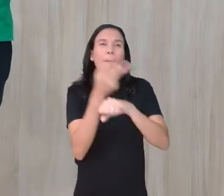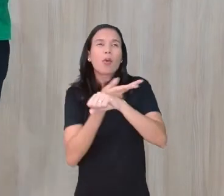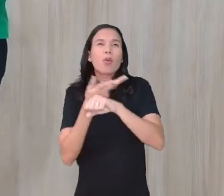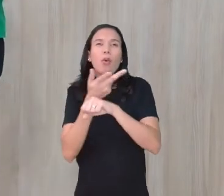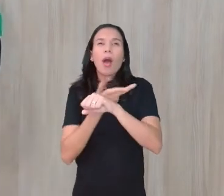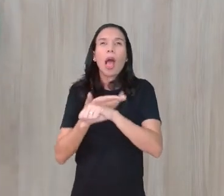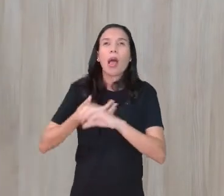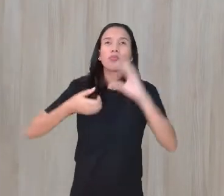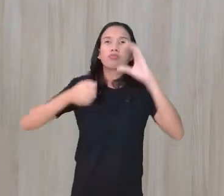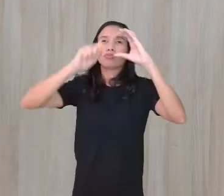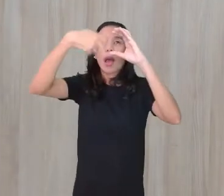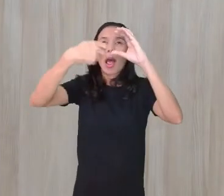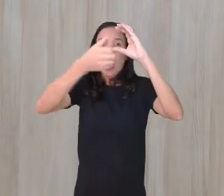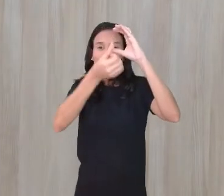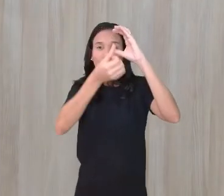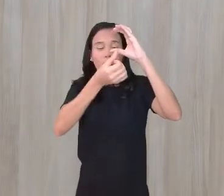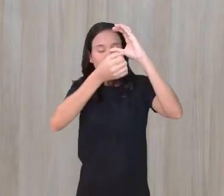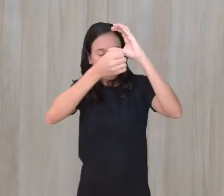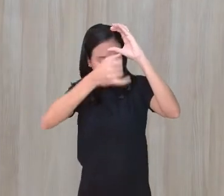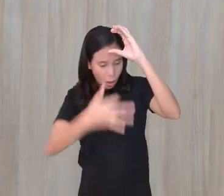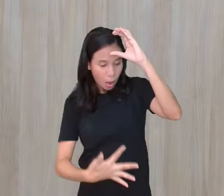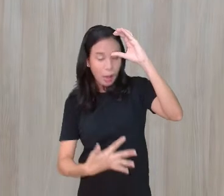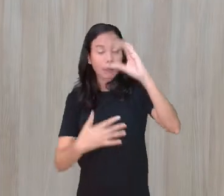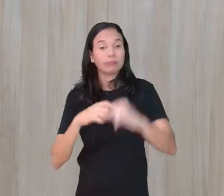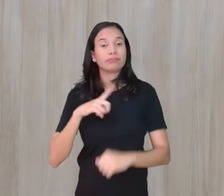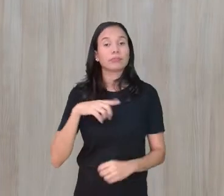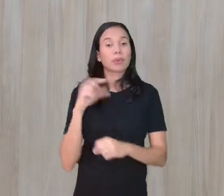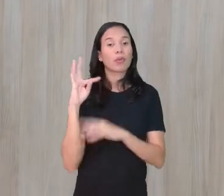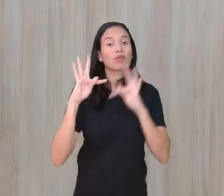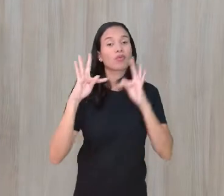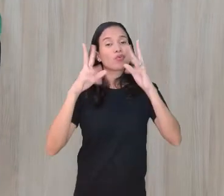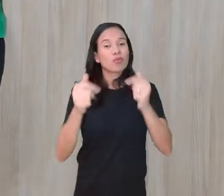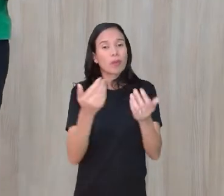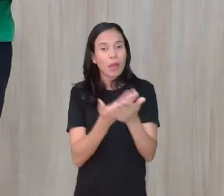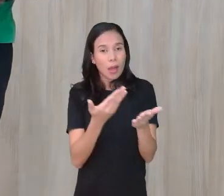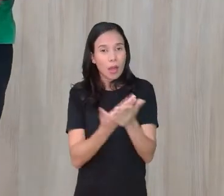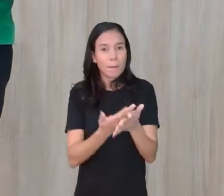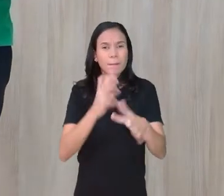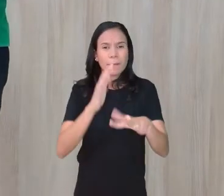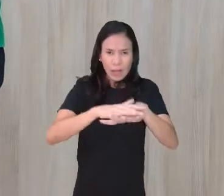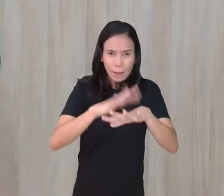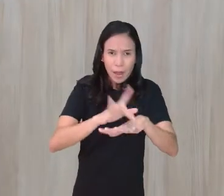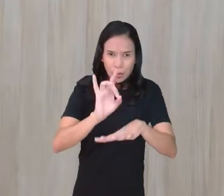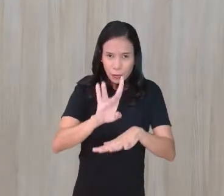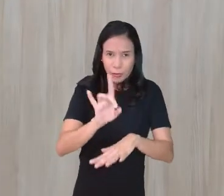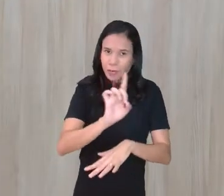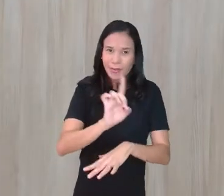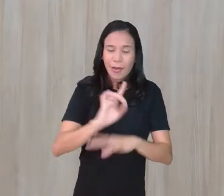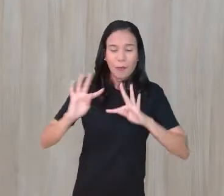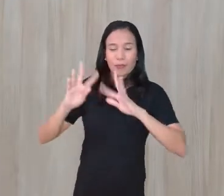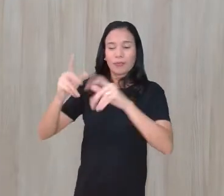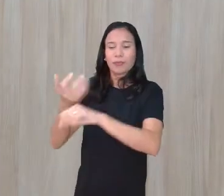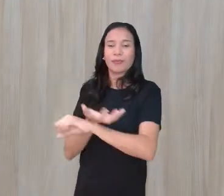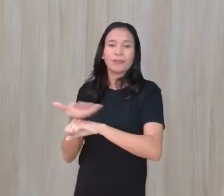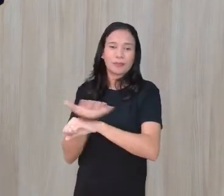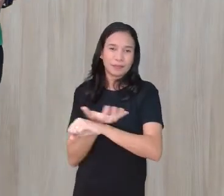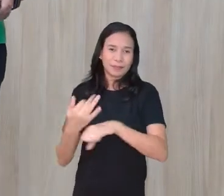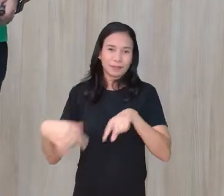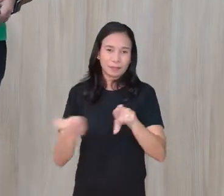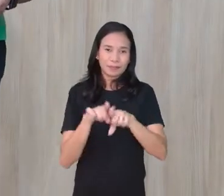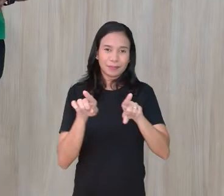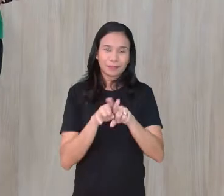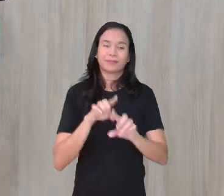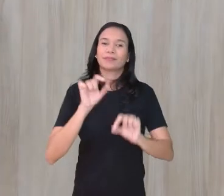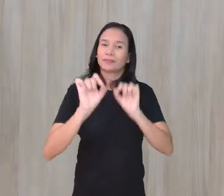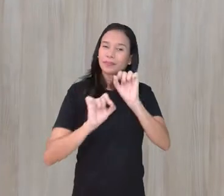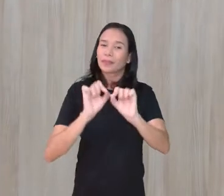as nossas aulas por ordem cronológica, tá? Claro, não só de matemática, mas também de todas as outras disciplinas.